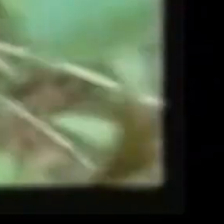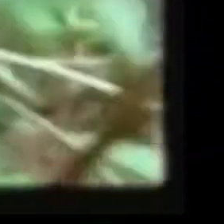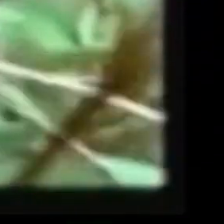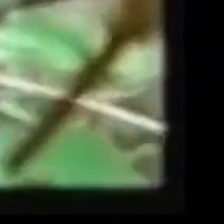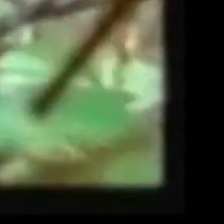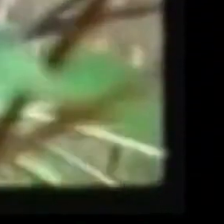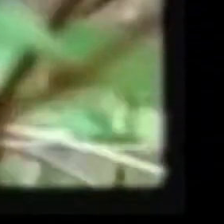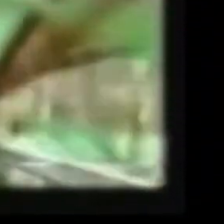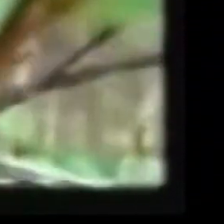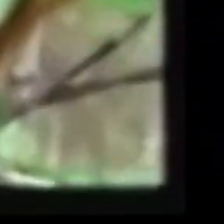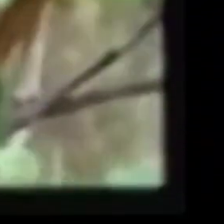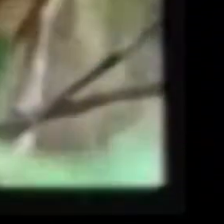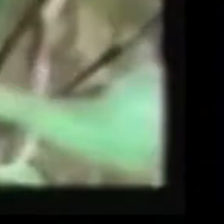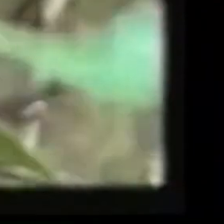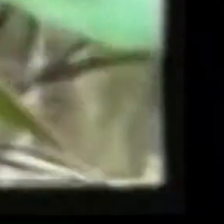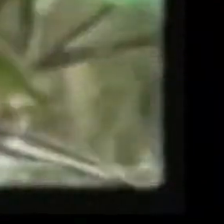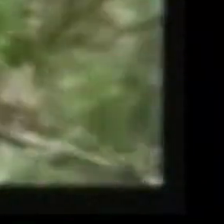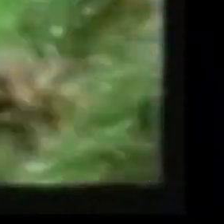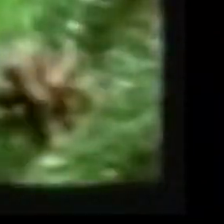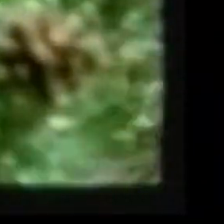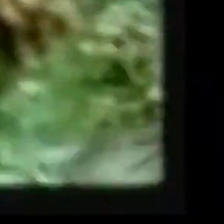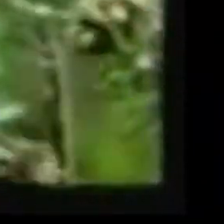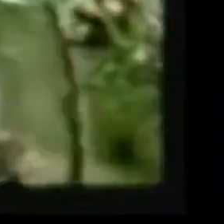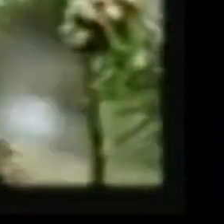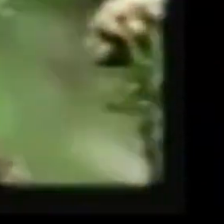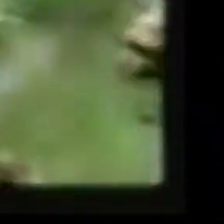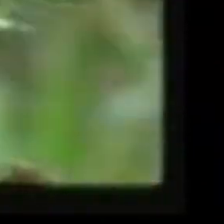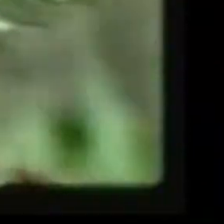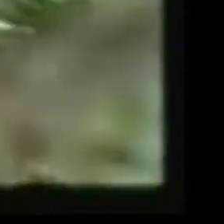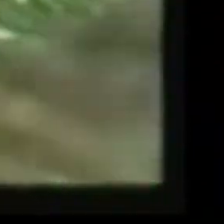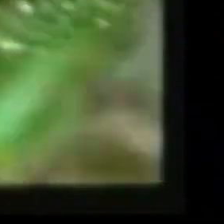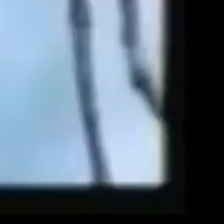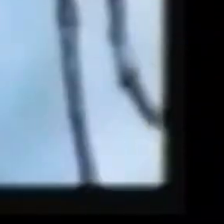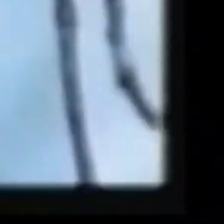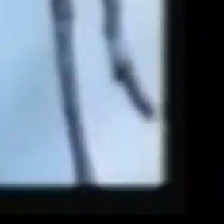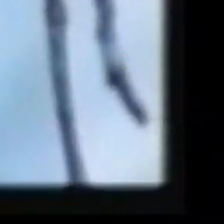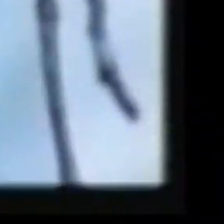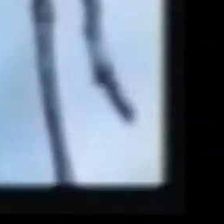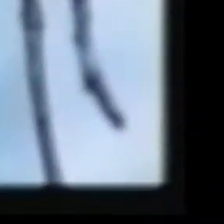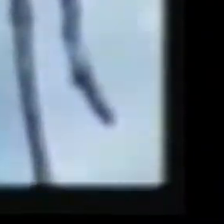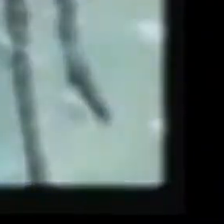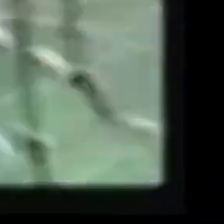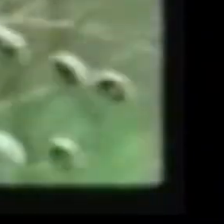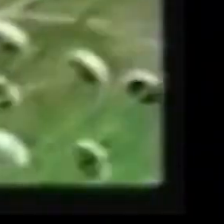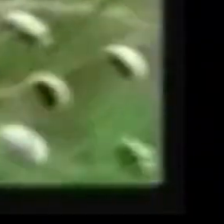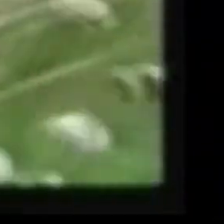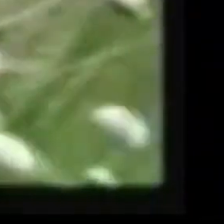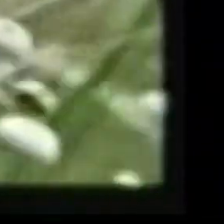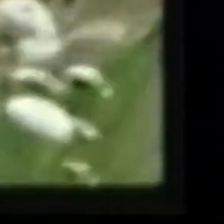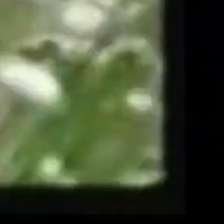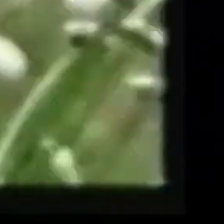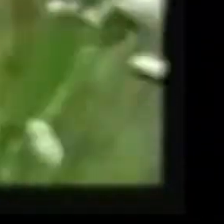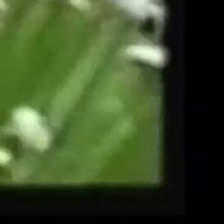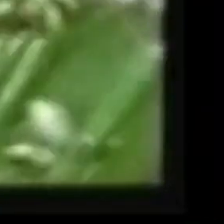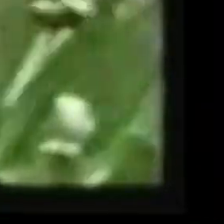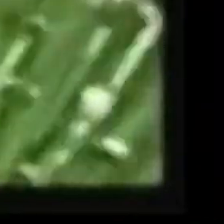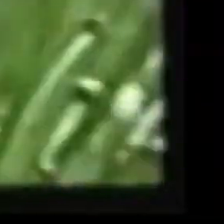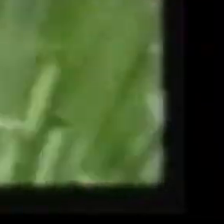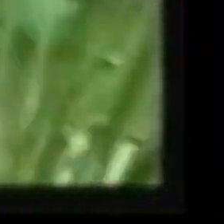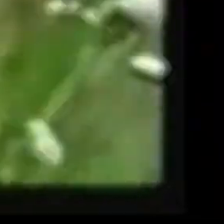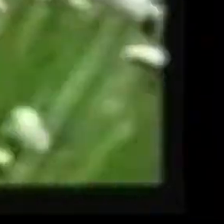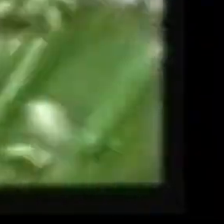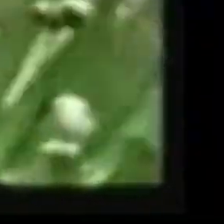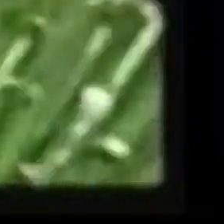nossos bosques tem mais vida, nossa vida no teu seio mais amor. Ó